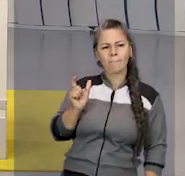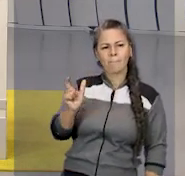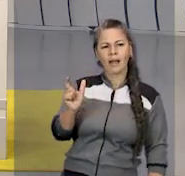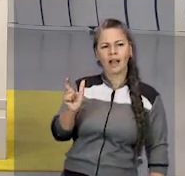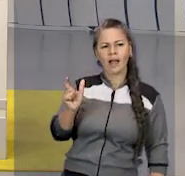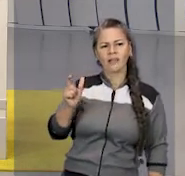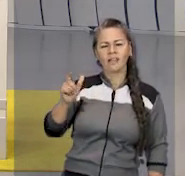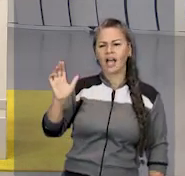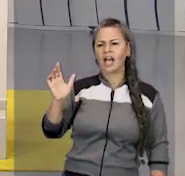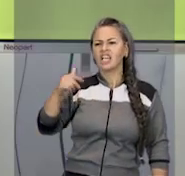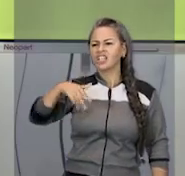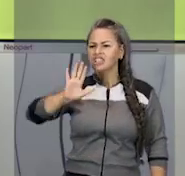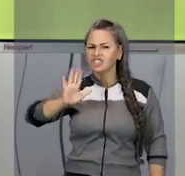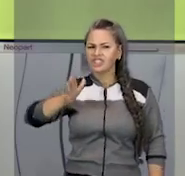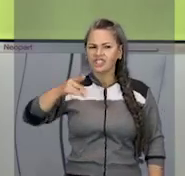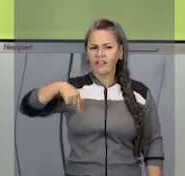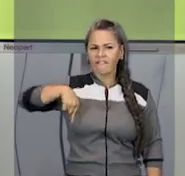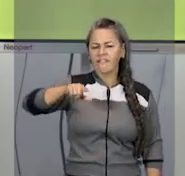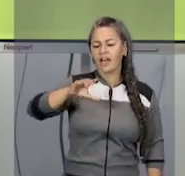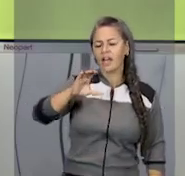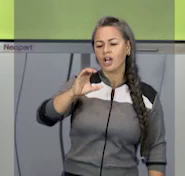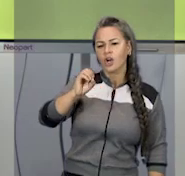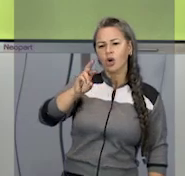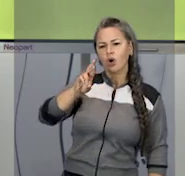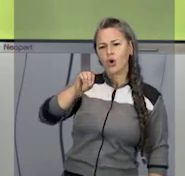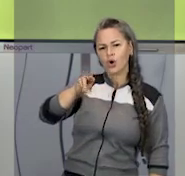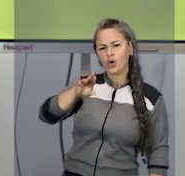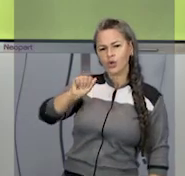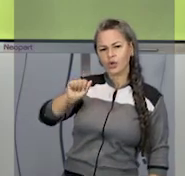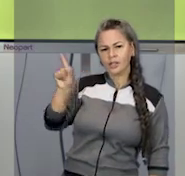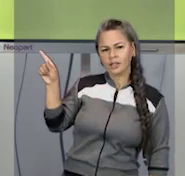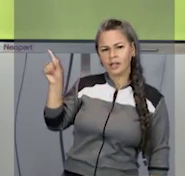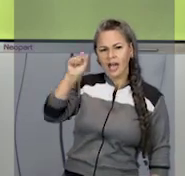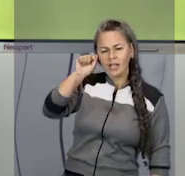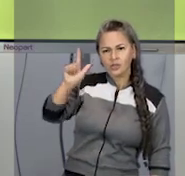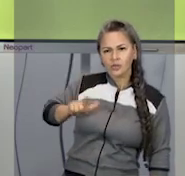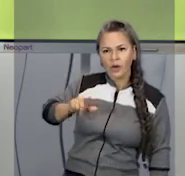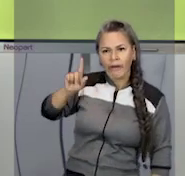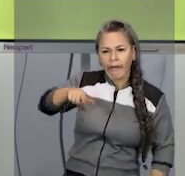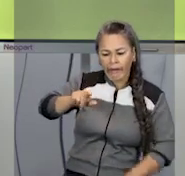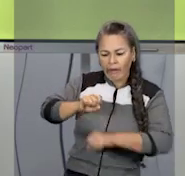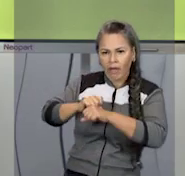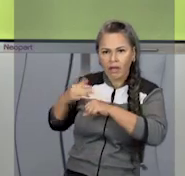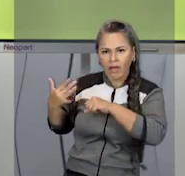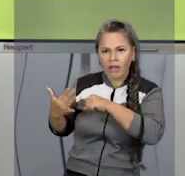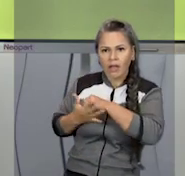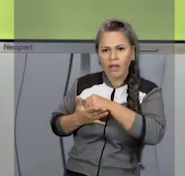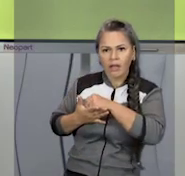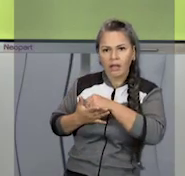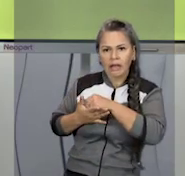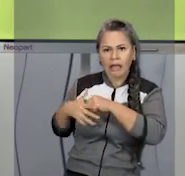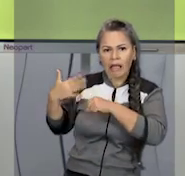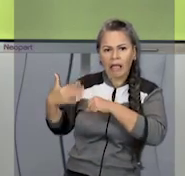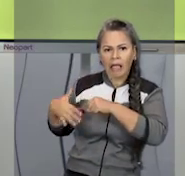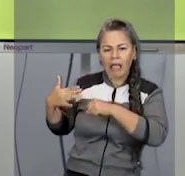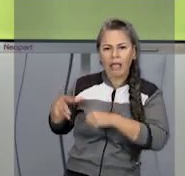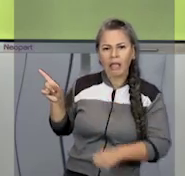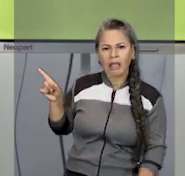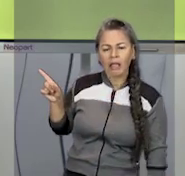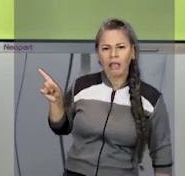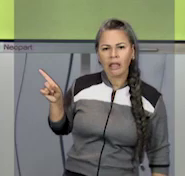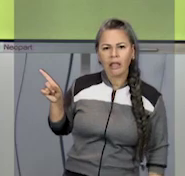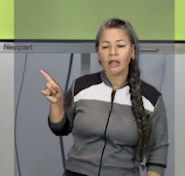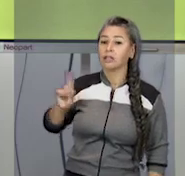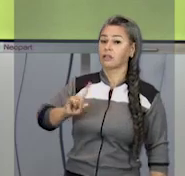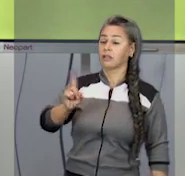gente, ele está falando do vírus? Calma, galera. Essa palavra, ela é uma palavra assim, que significa